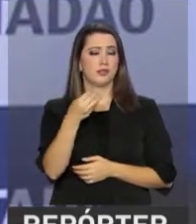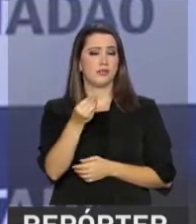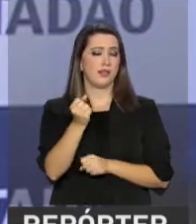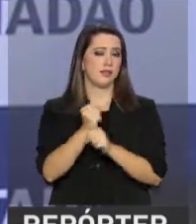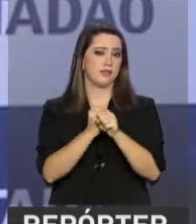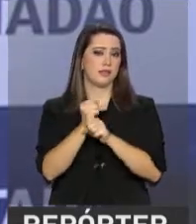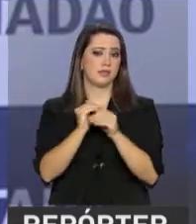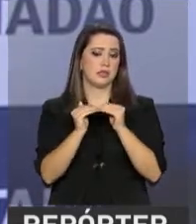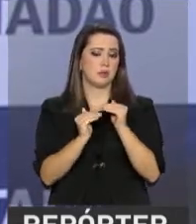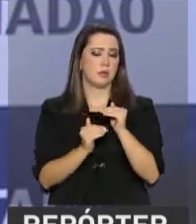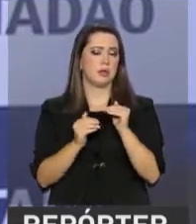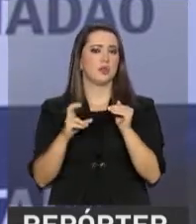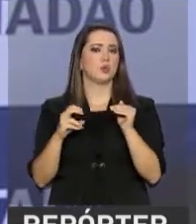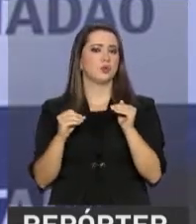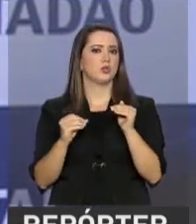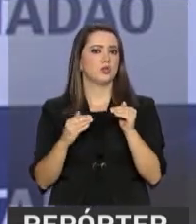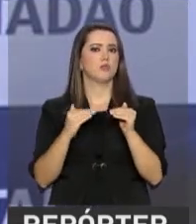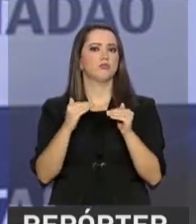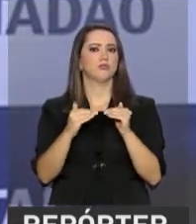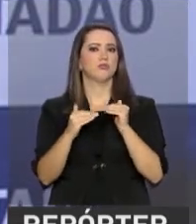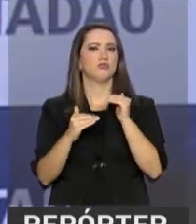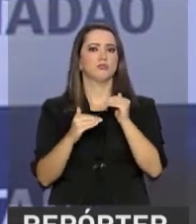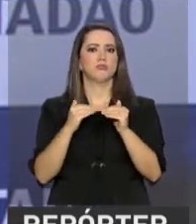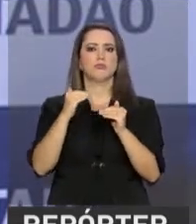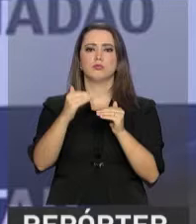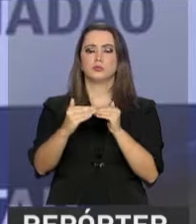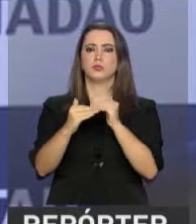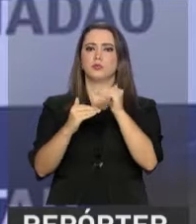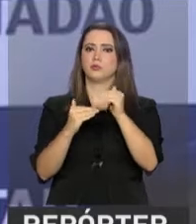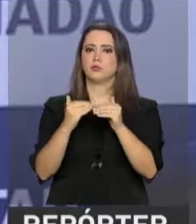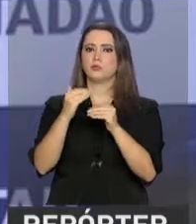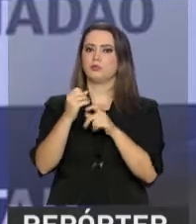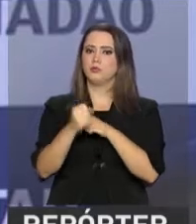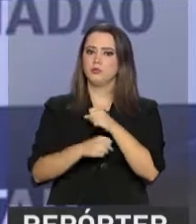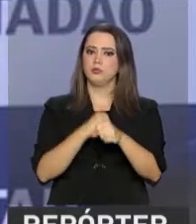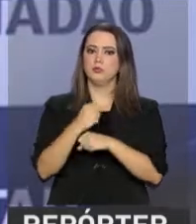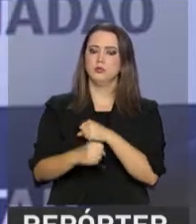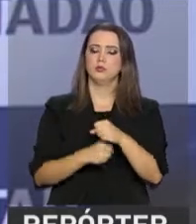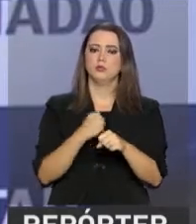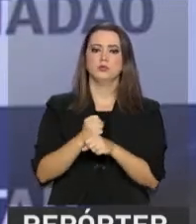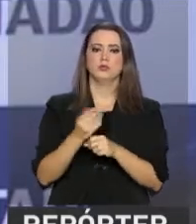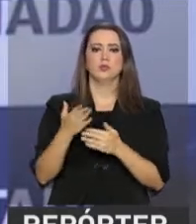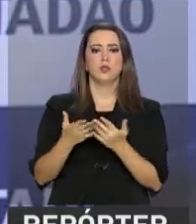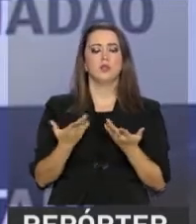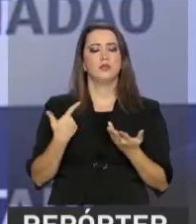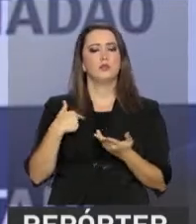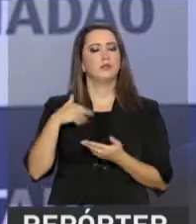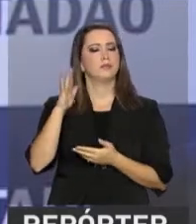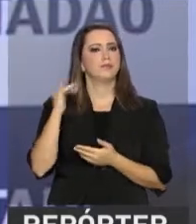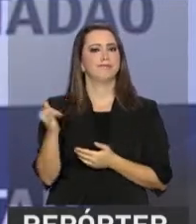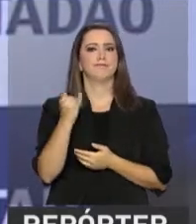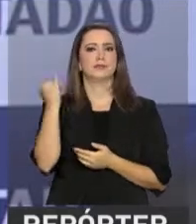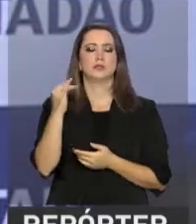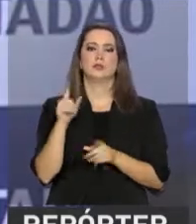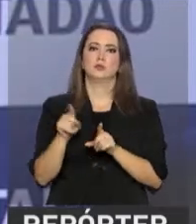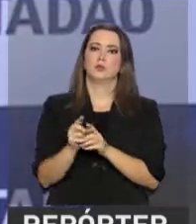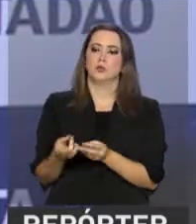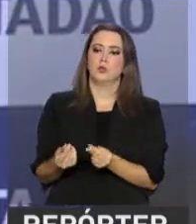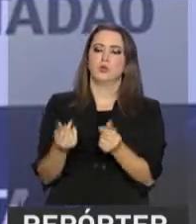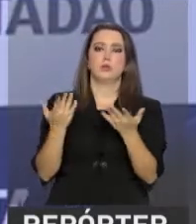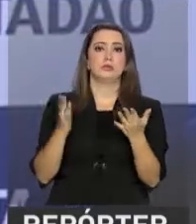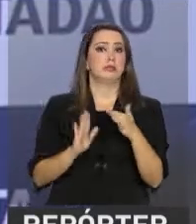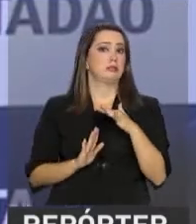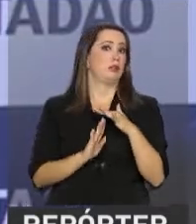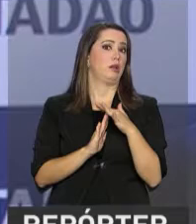ela menos de 50 e está crescendo ea cada ano que se passar ela vai ocupar mais espaço até um